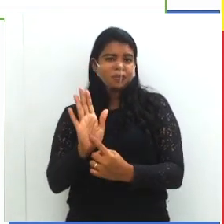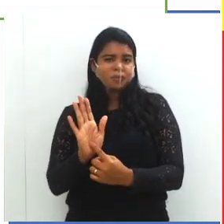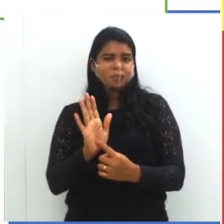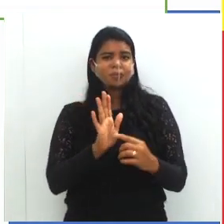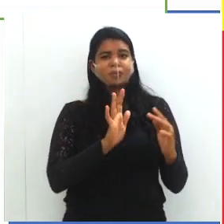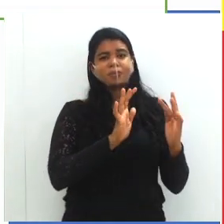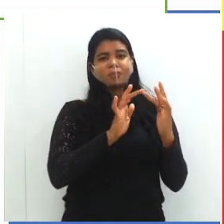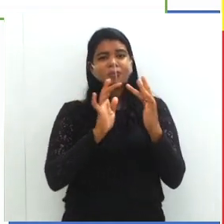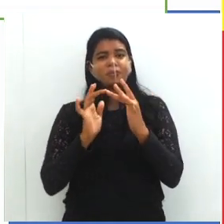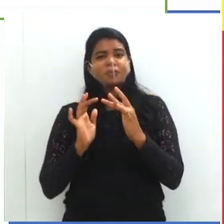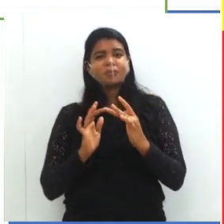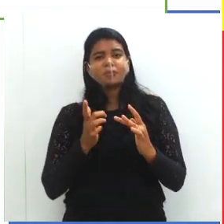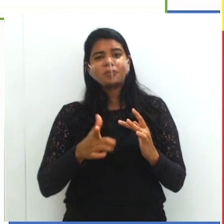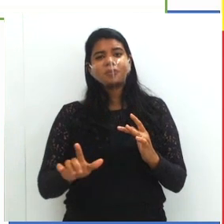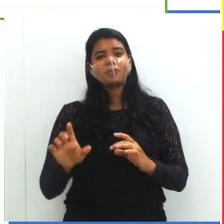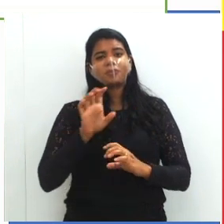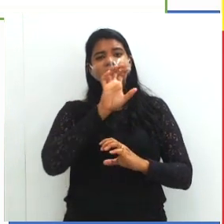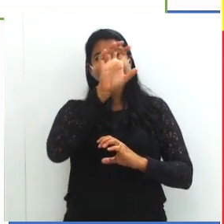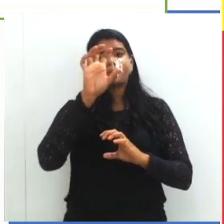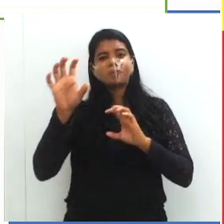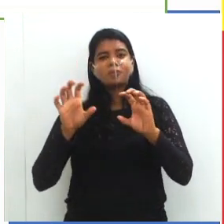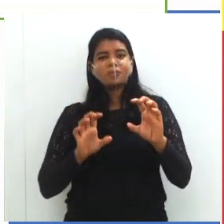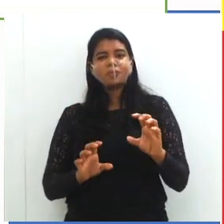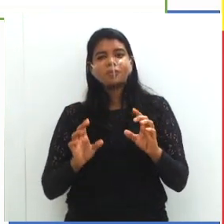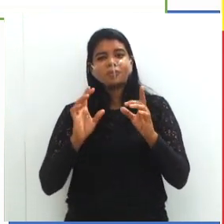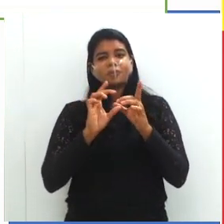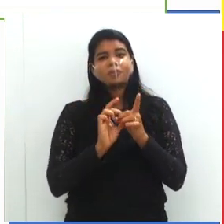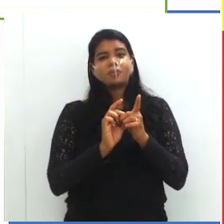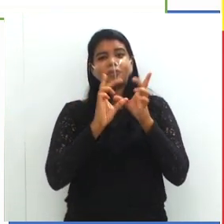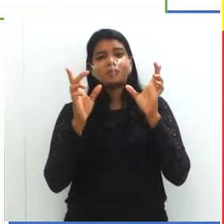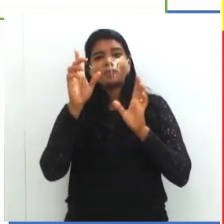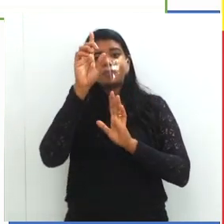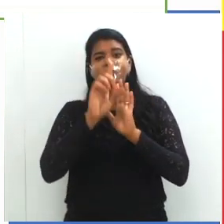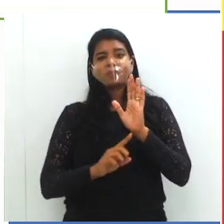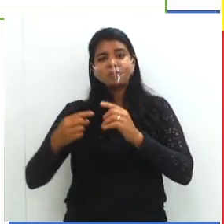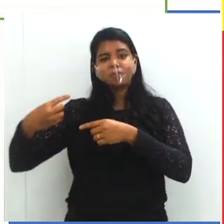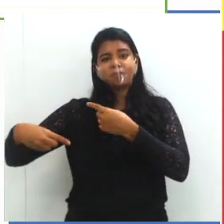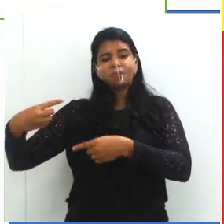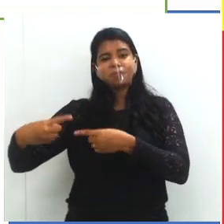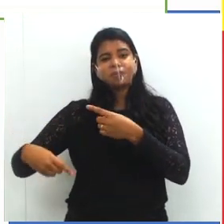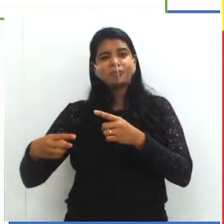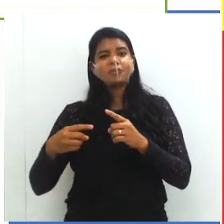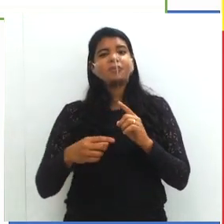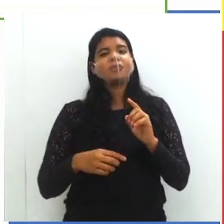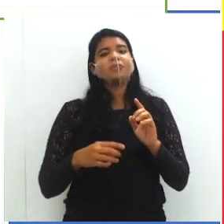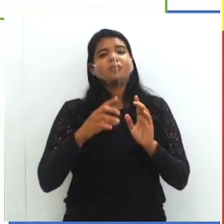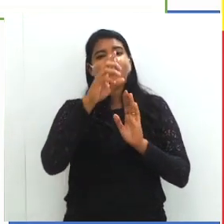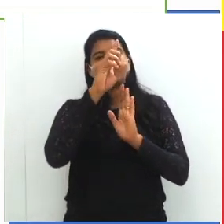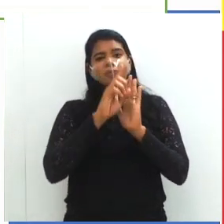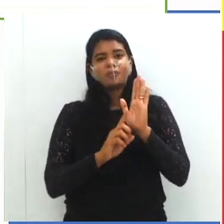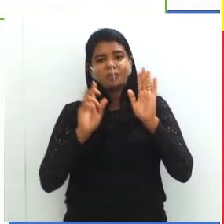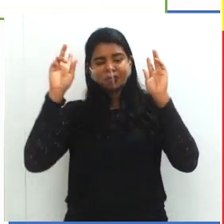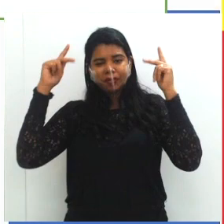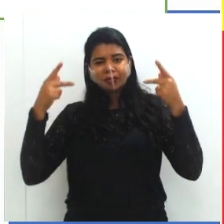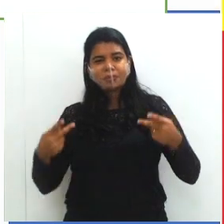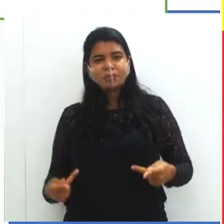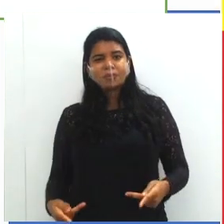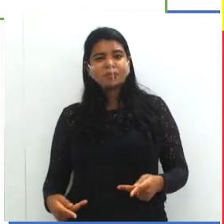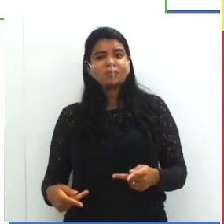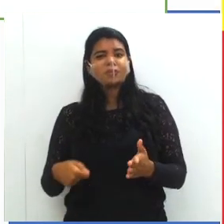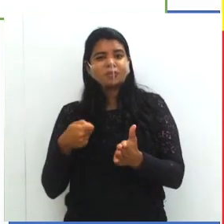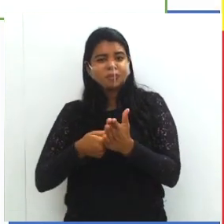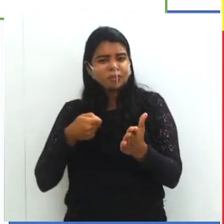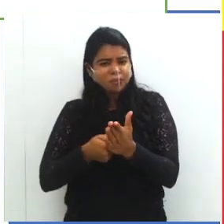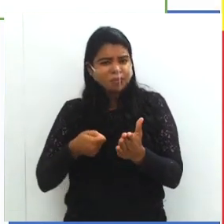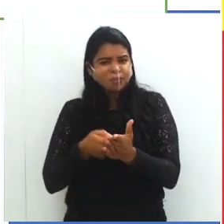sua conexão com os Estados democráticos de direito, a política dos direitos humanos pretende